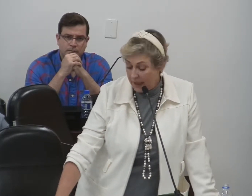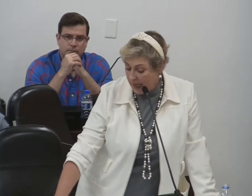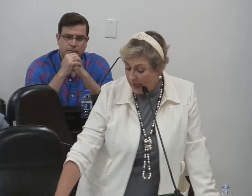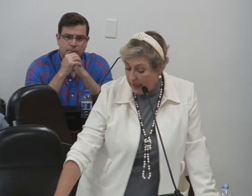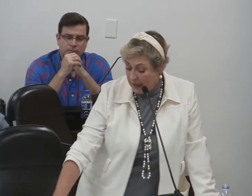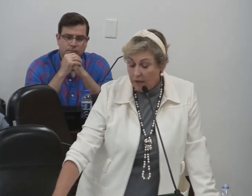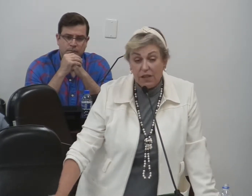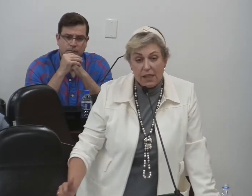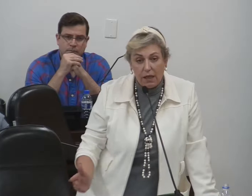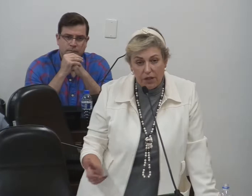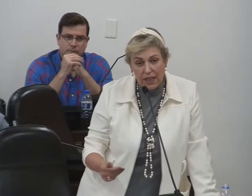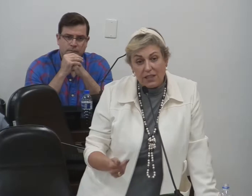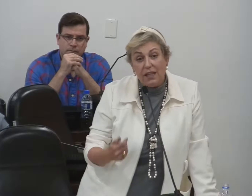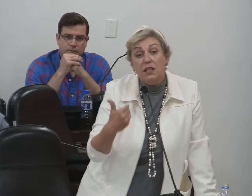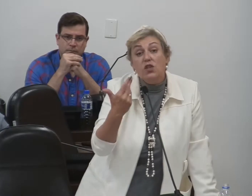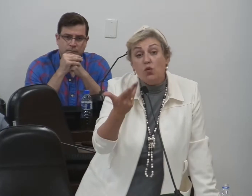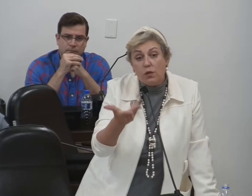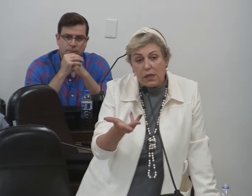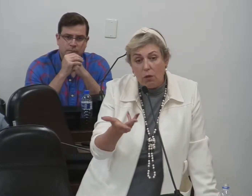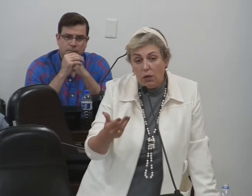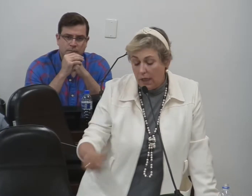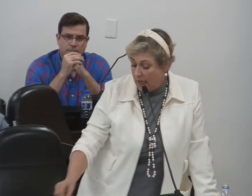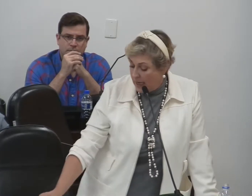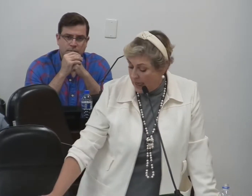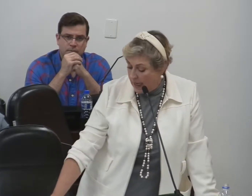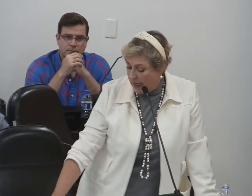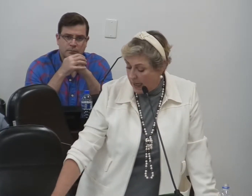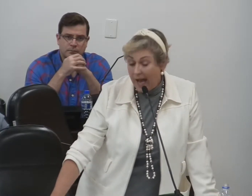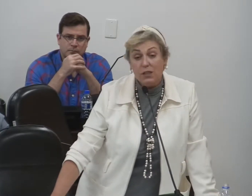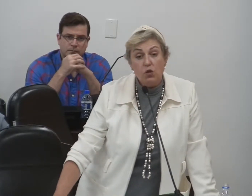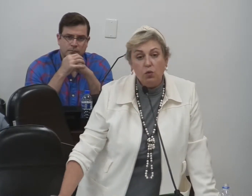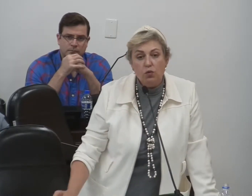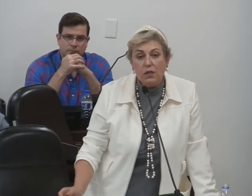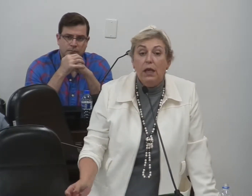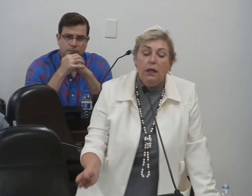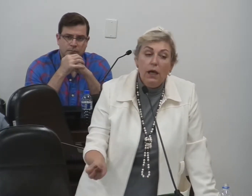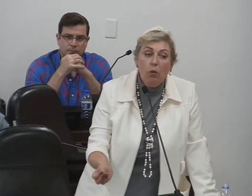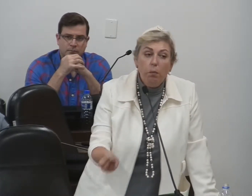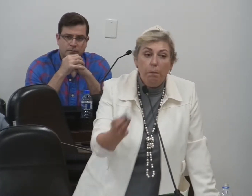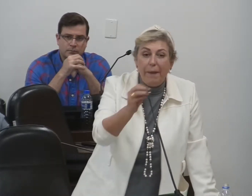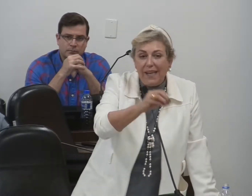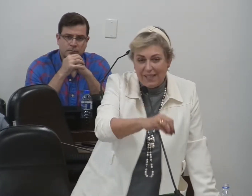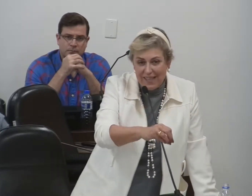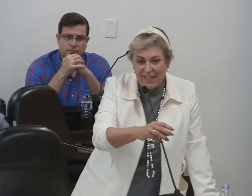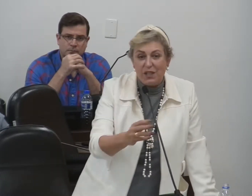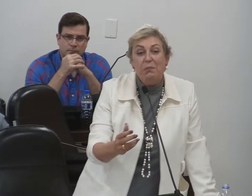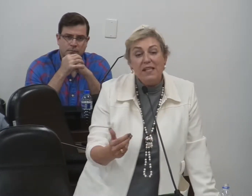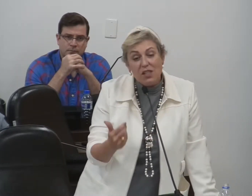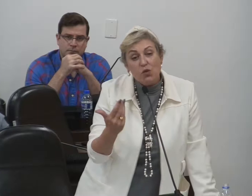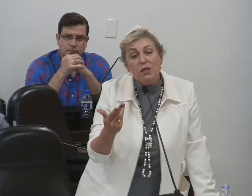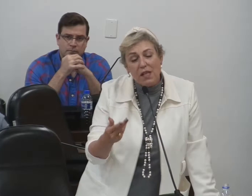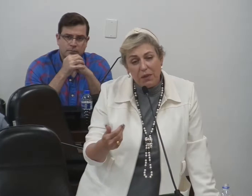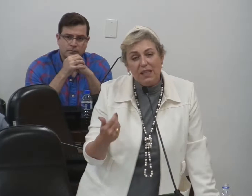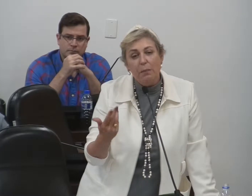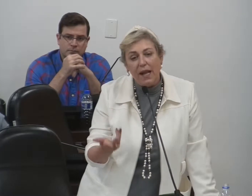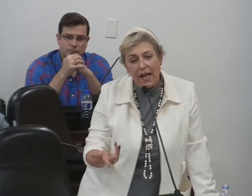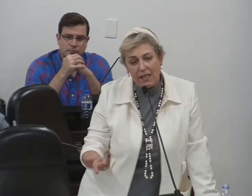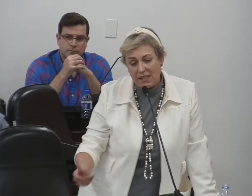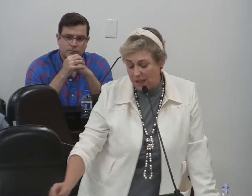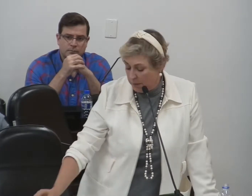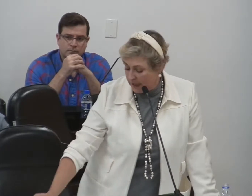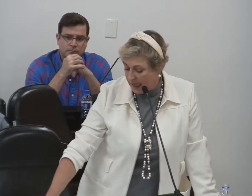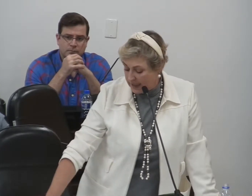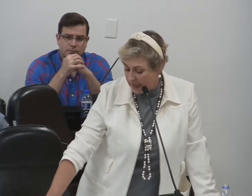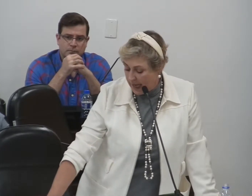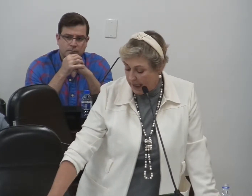parlamentar, que visa, na verdade, dar discussão a assuntos não pareceres, mas discussão e trabalhar